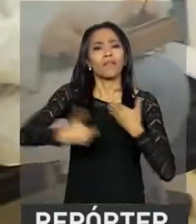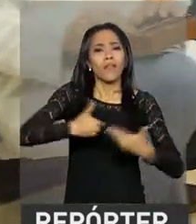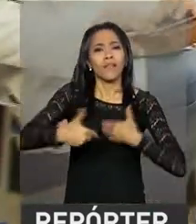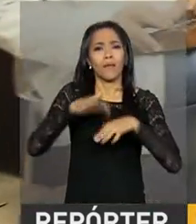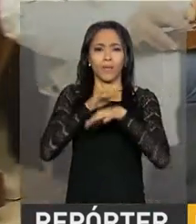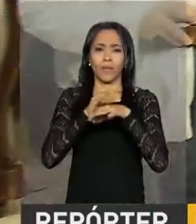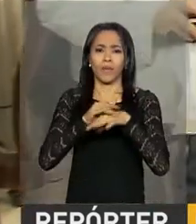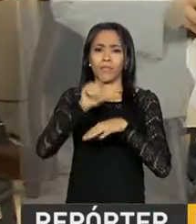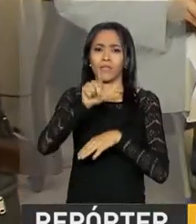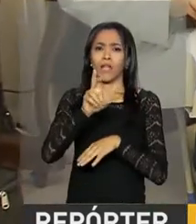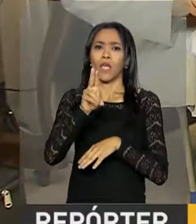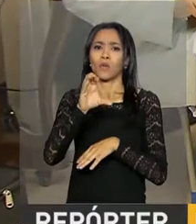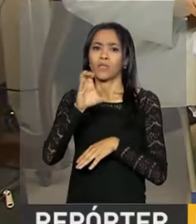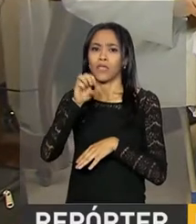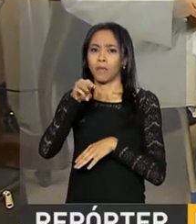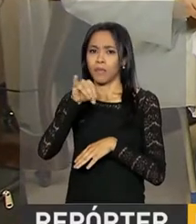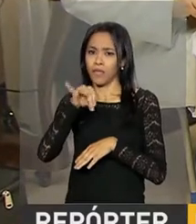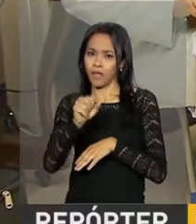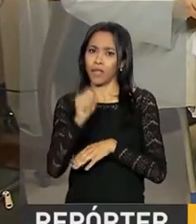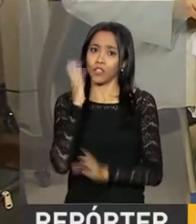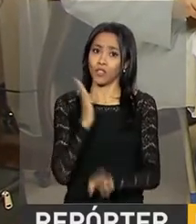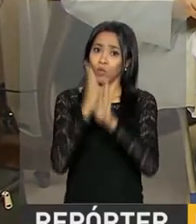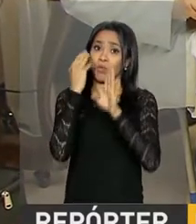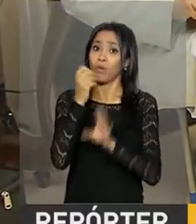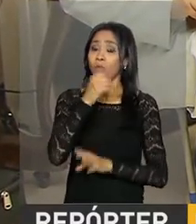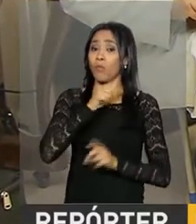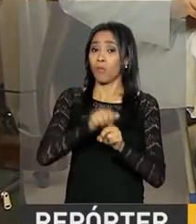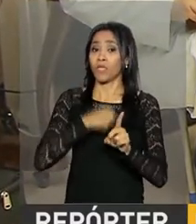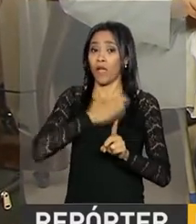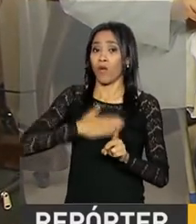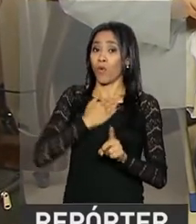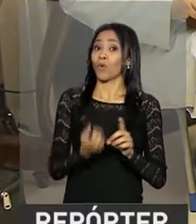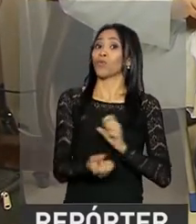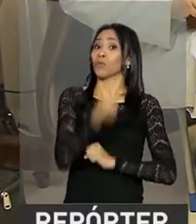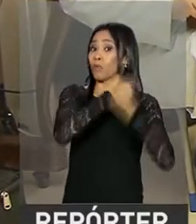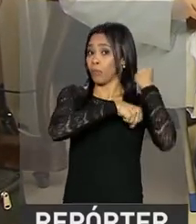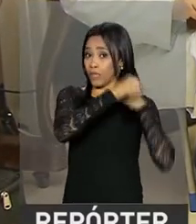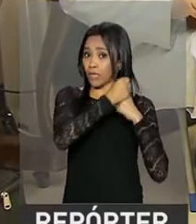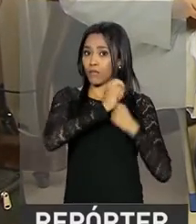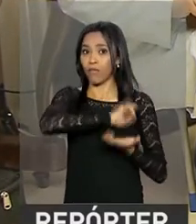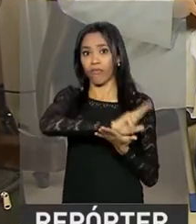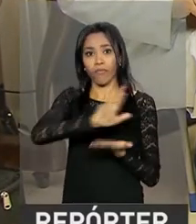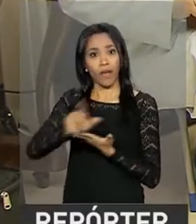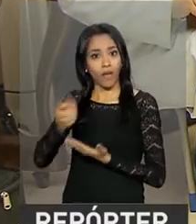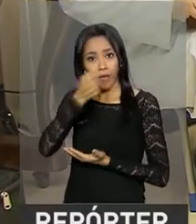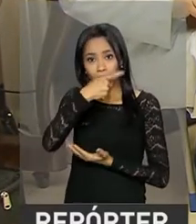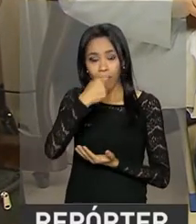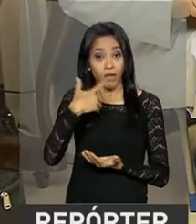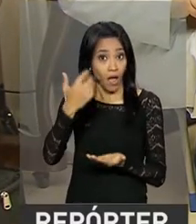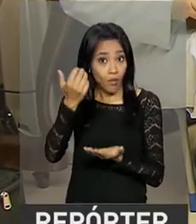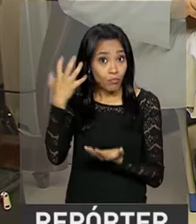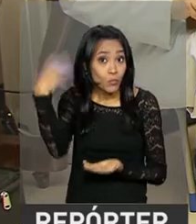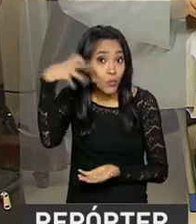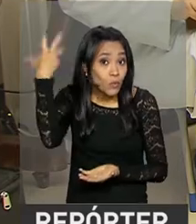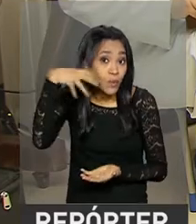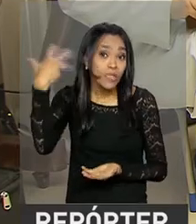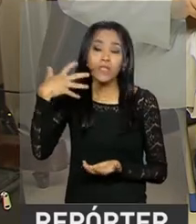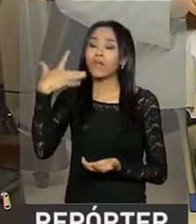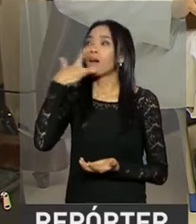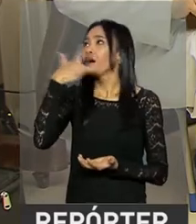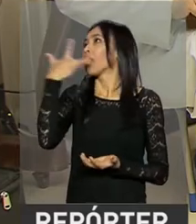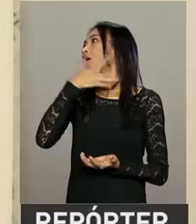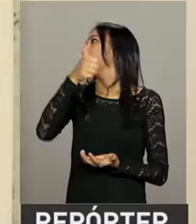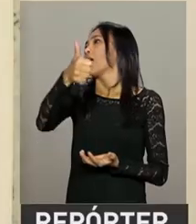descobriu em agosto do ano passado de todos os remédios que ele precisa tomar aqui a música é um único que ele recebe sem fazer